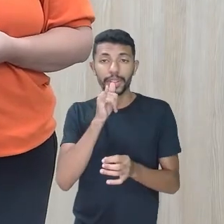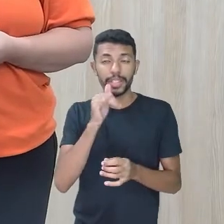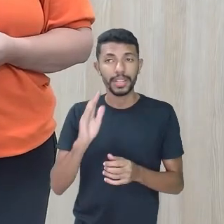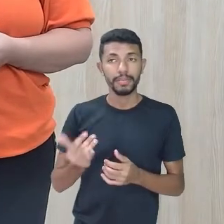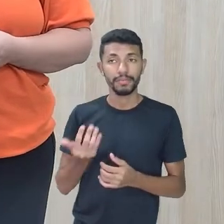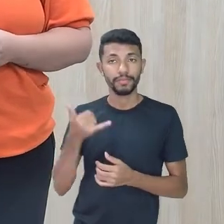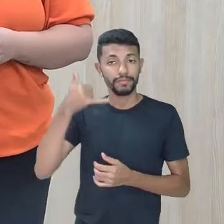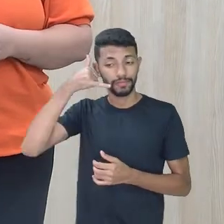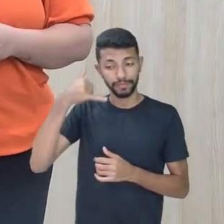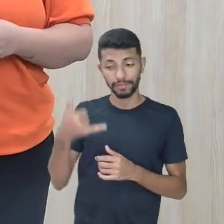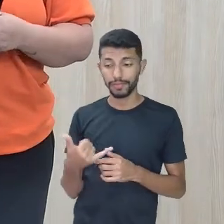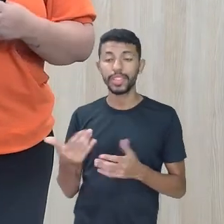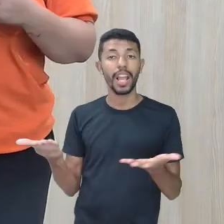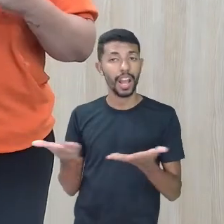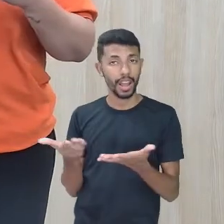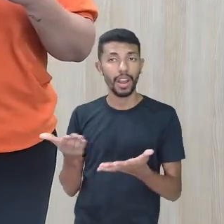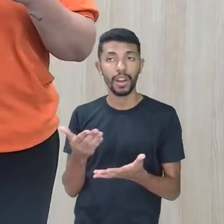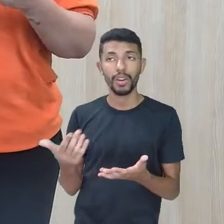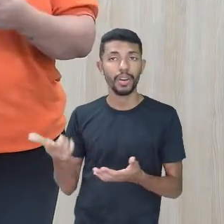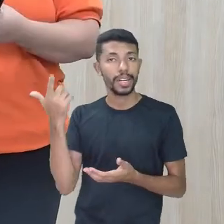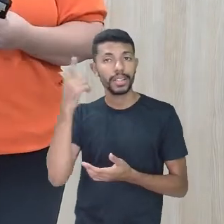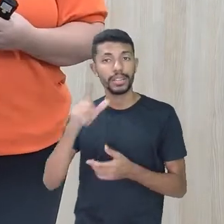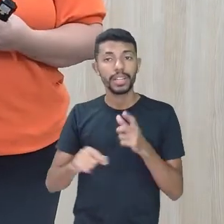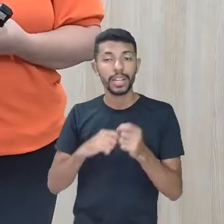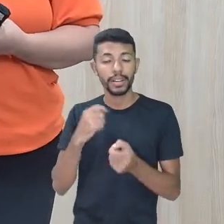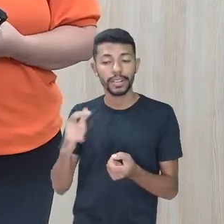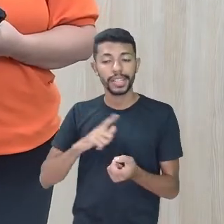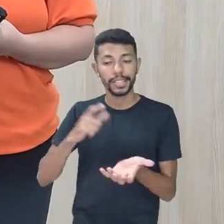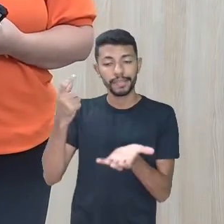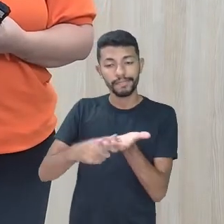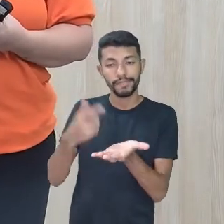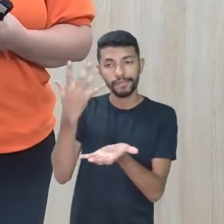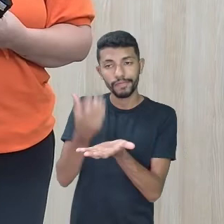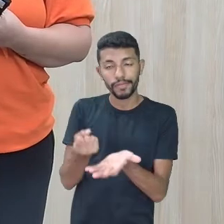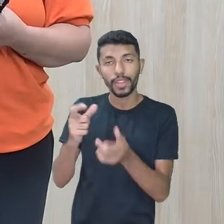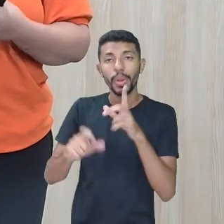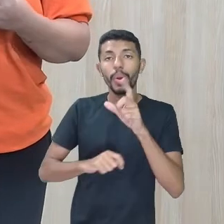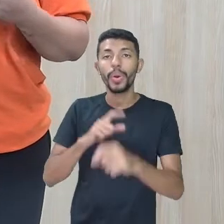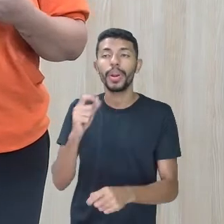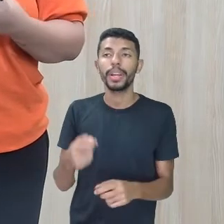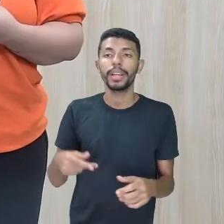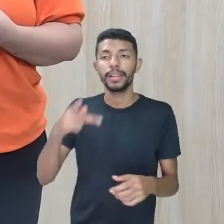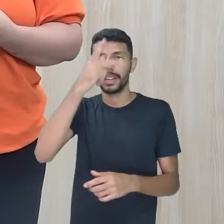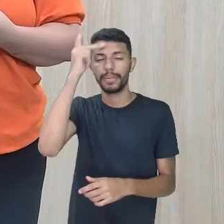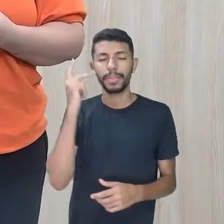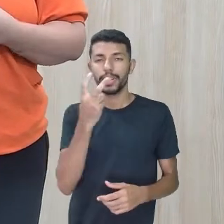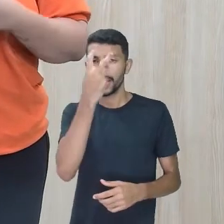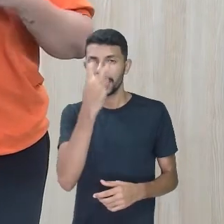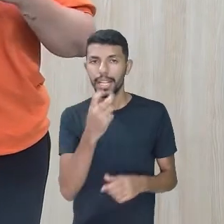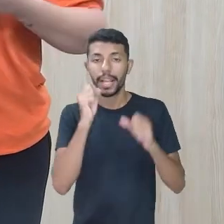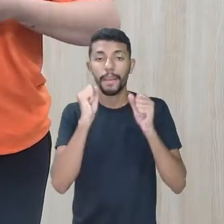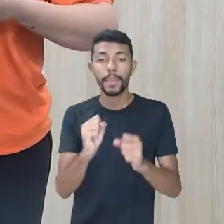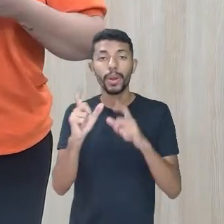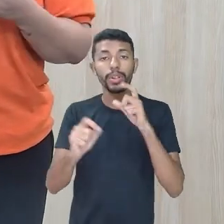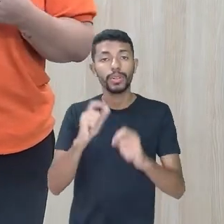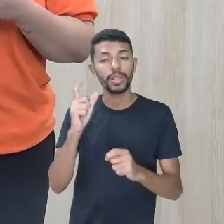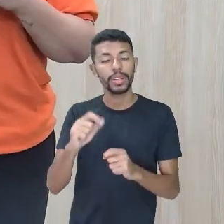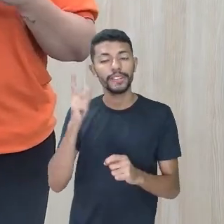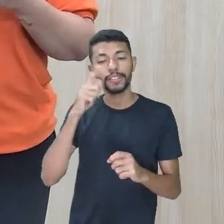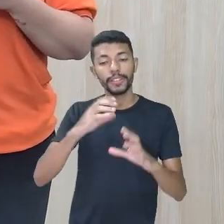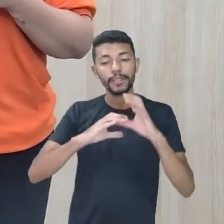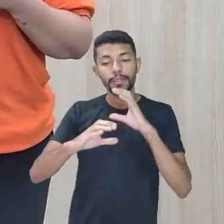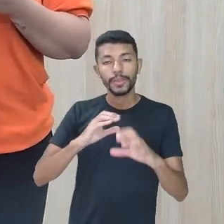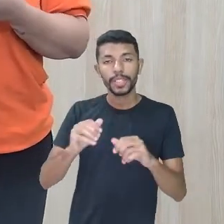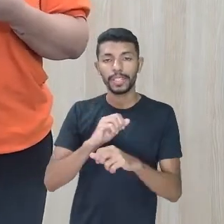já estão aí podendo baixar aplicativos onde as pessoas cegas podem se comunicar